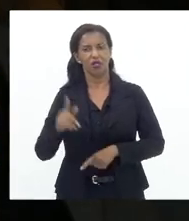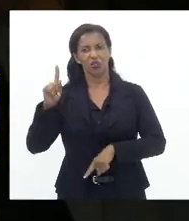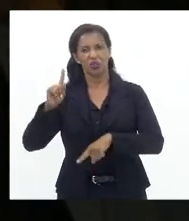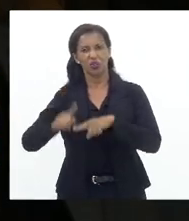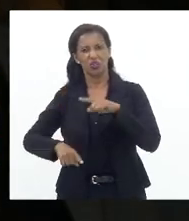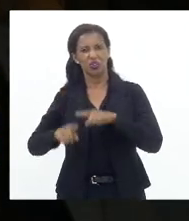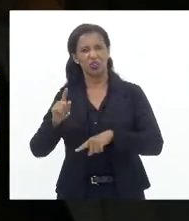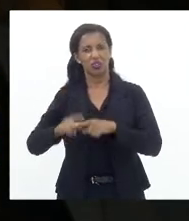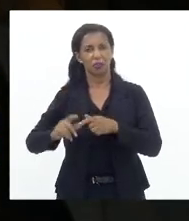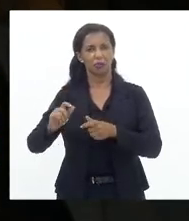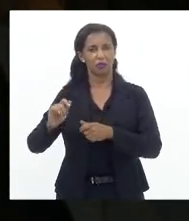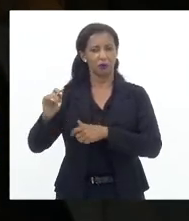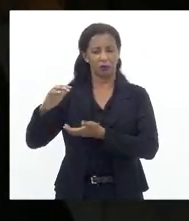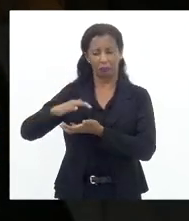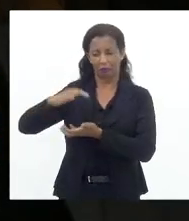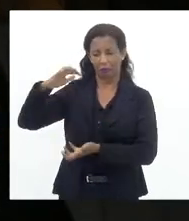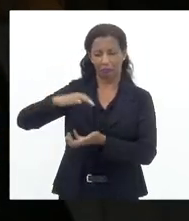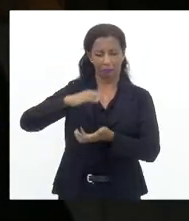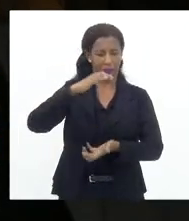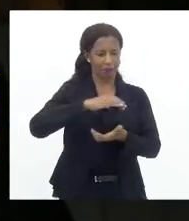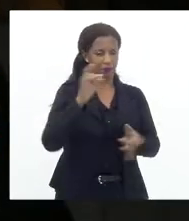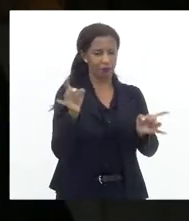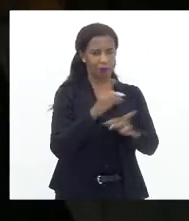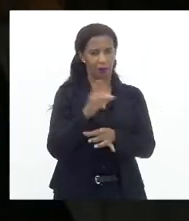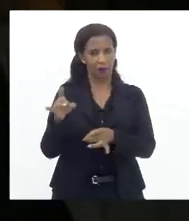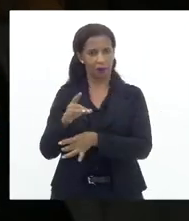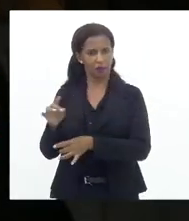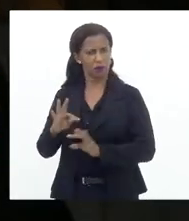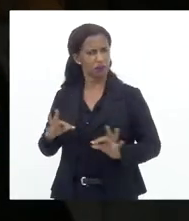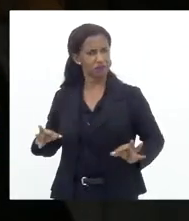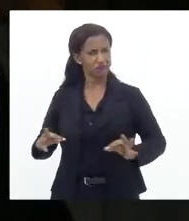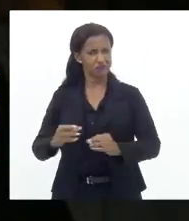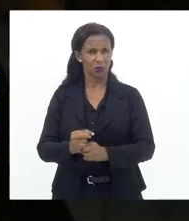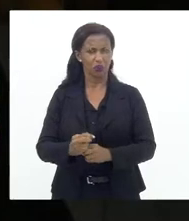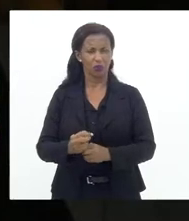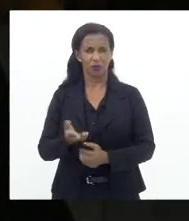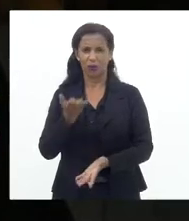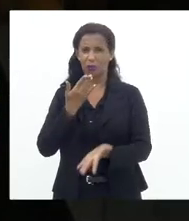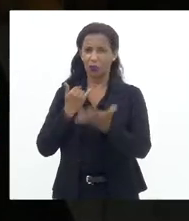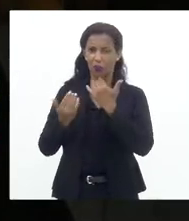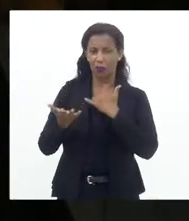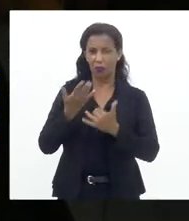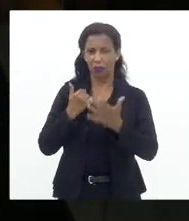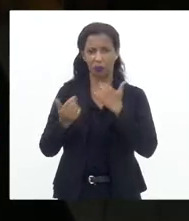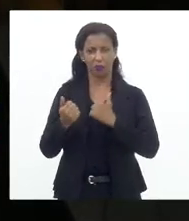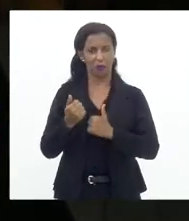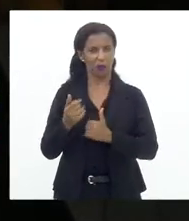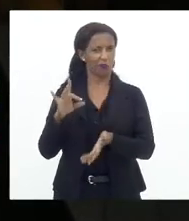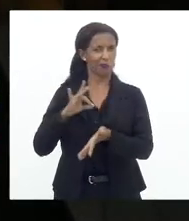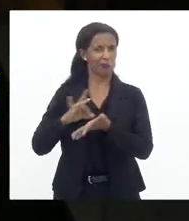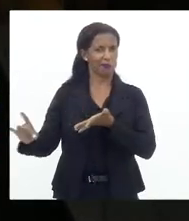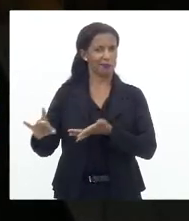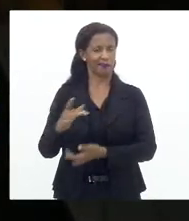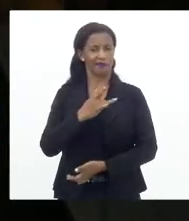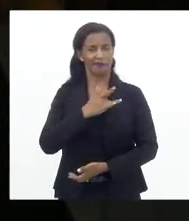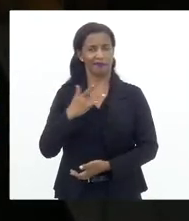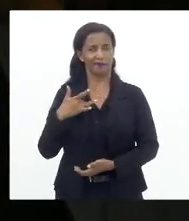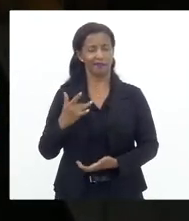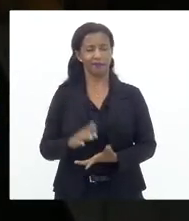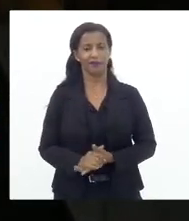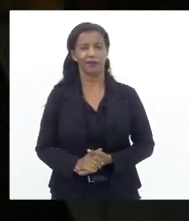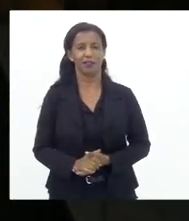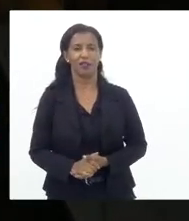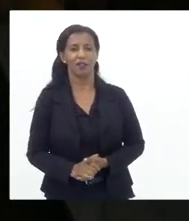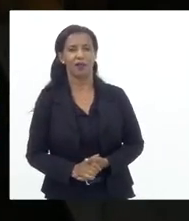industrializados isso tudo são alimentos Inimigos da Saúde